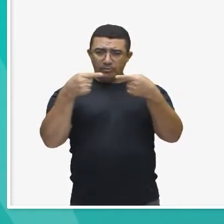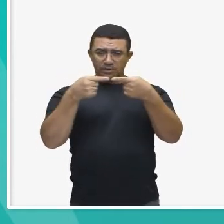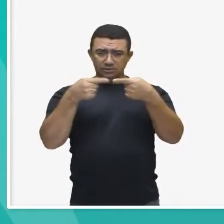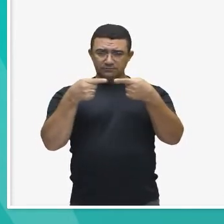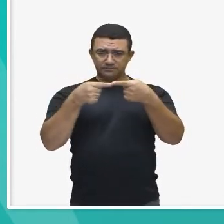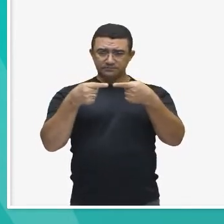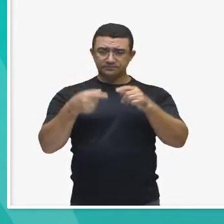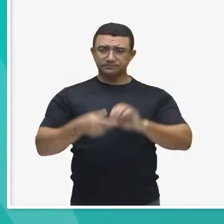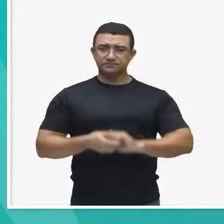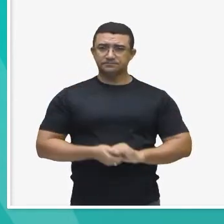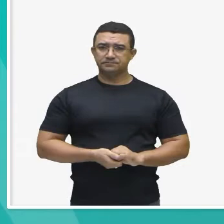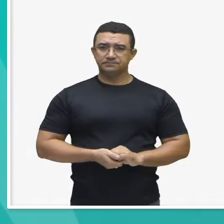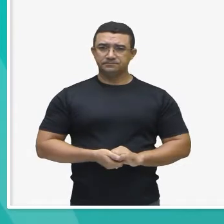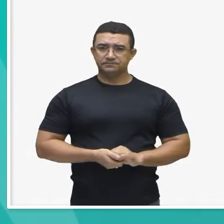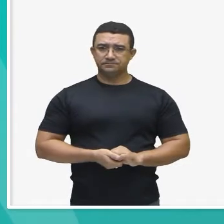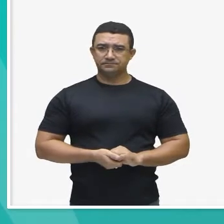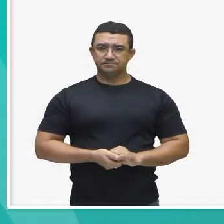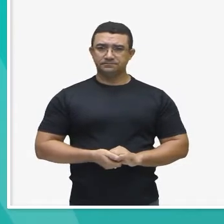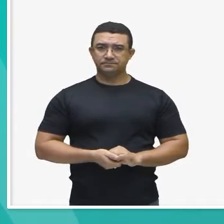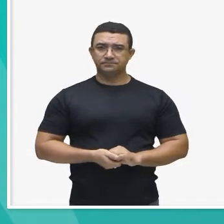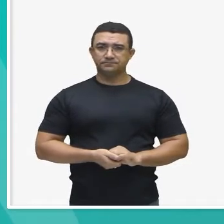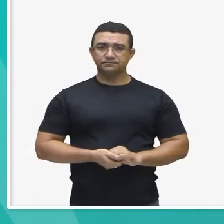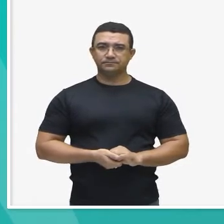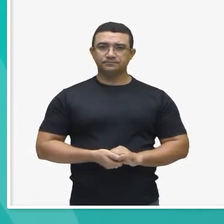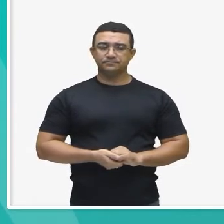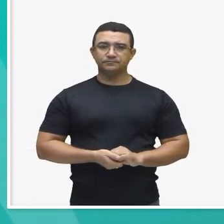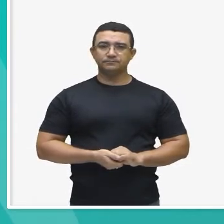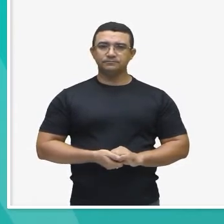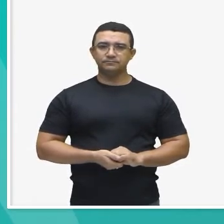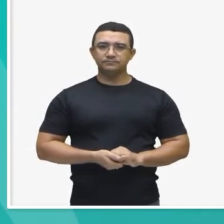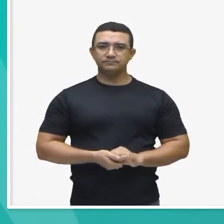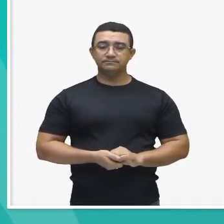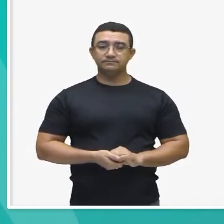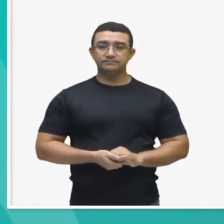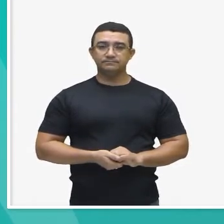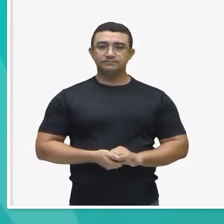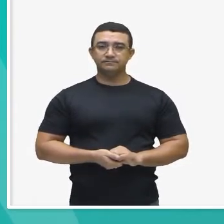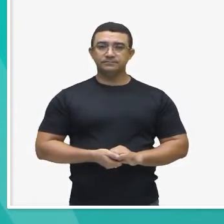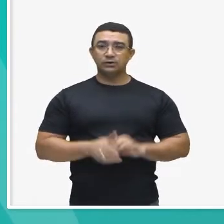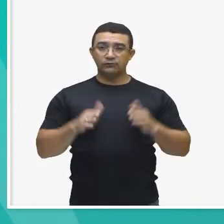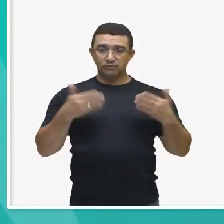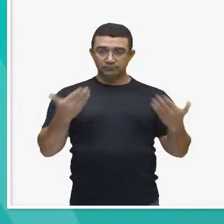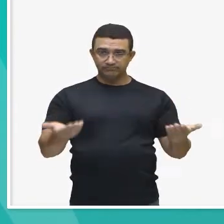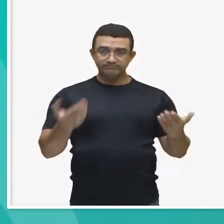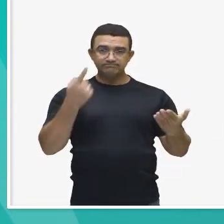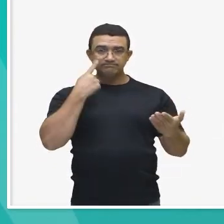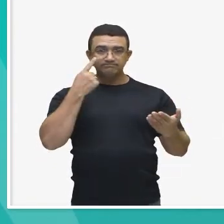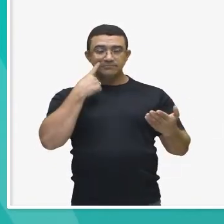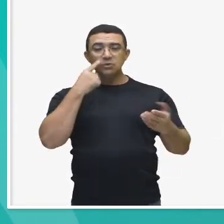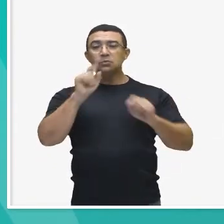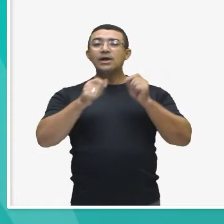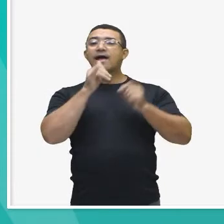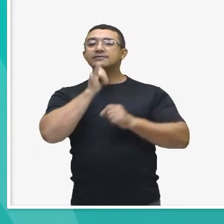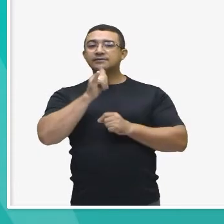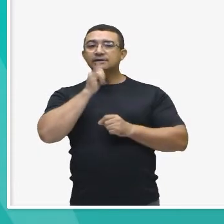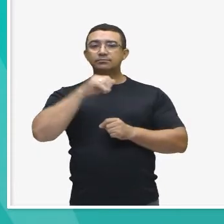que tem que levar em consideração. Então, vamos ver aí os casos, né, de próclise,